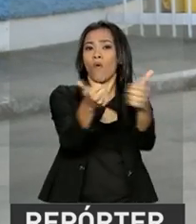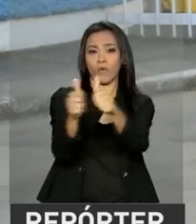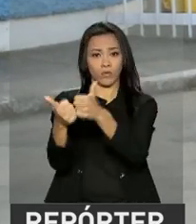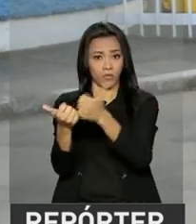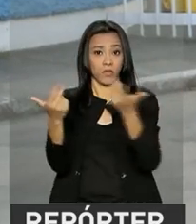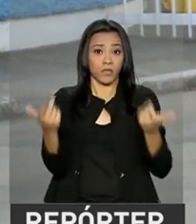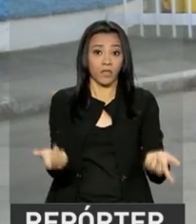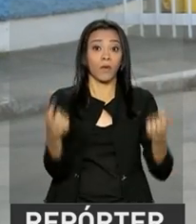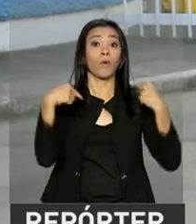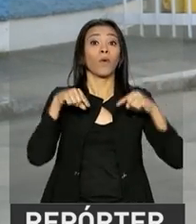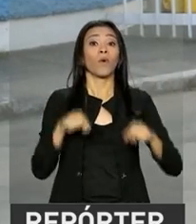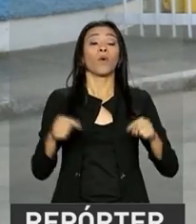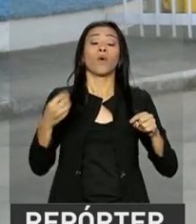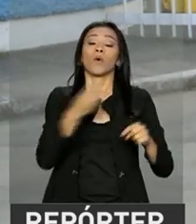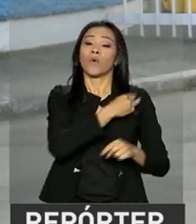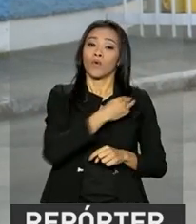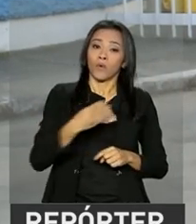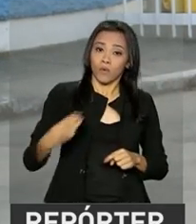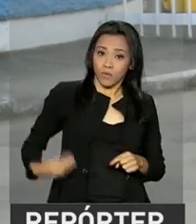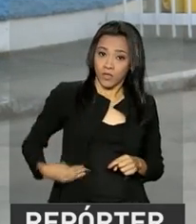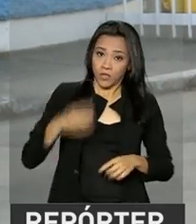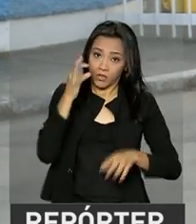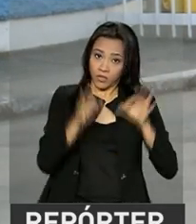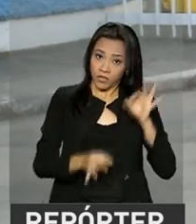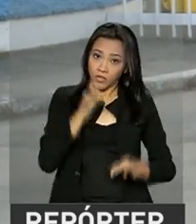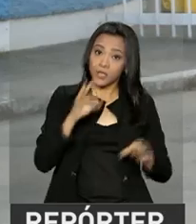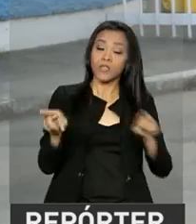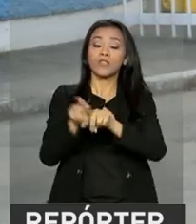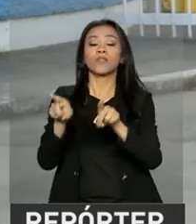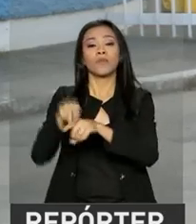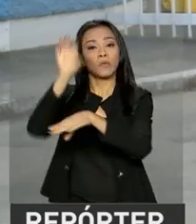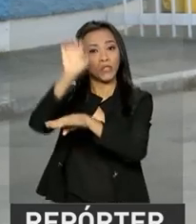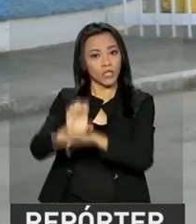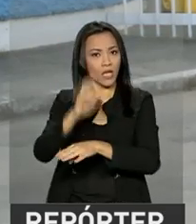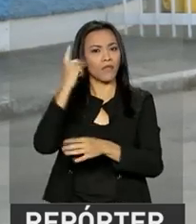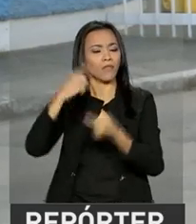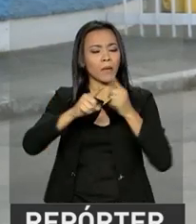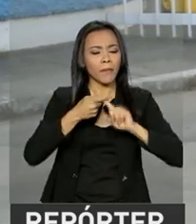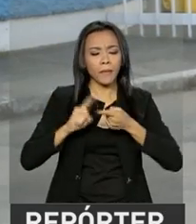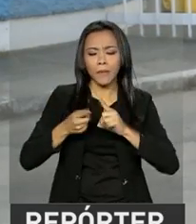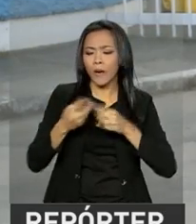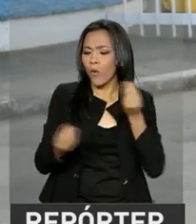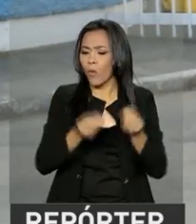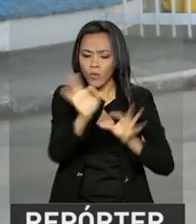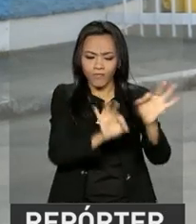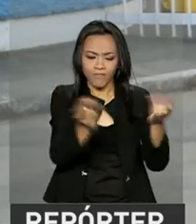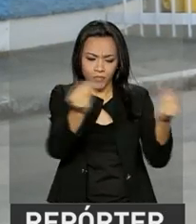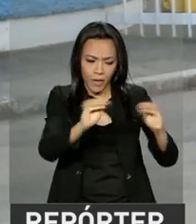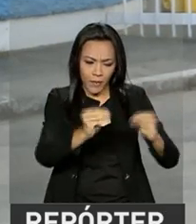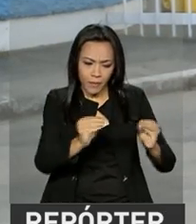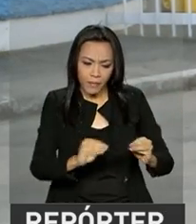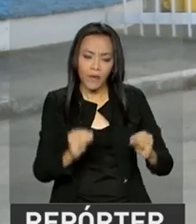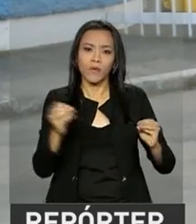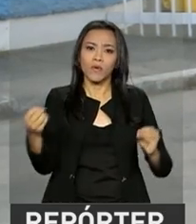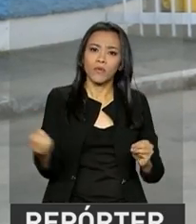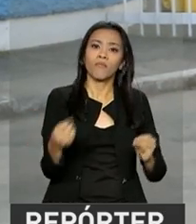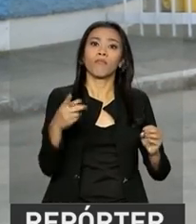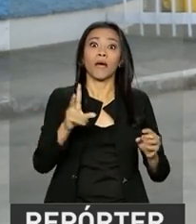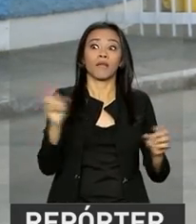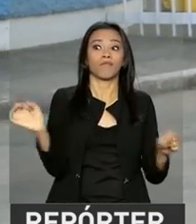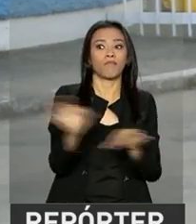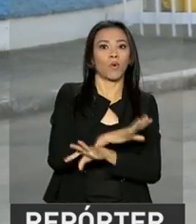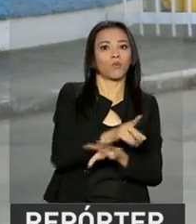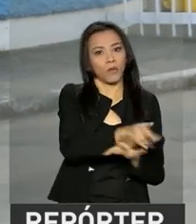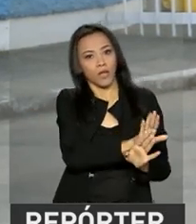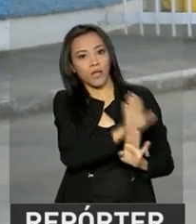e o Ministério da Justiça devem se reunir para definir as áreas de atuação do novo efetivo que já fica de prontidão para começar